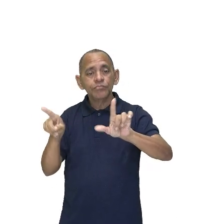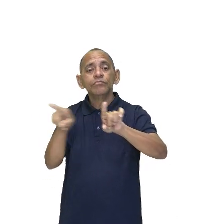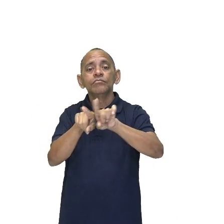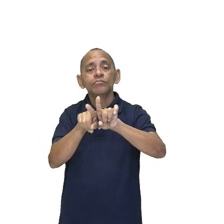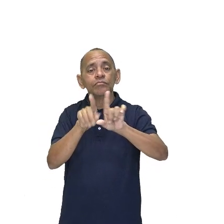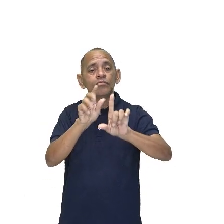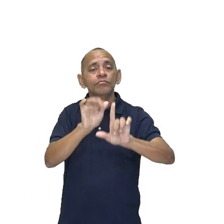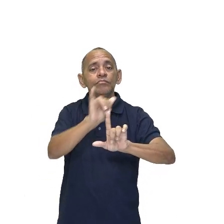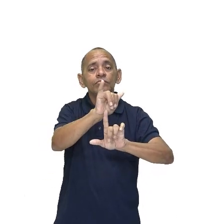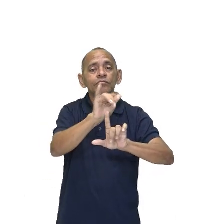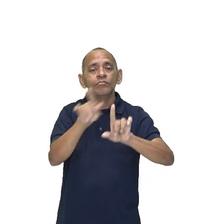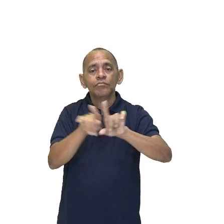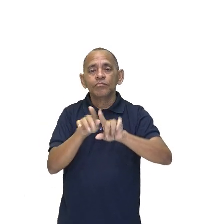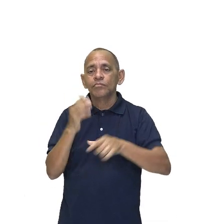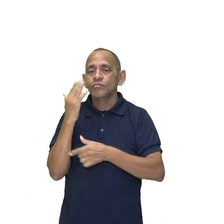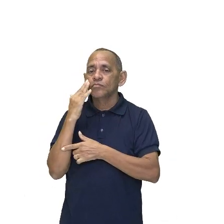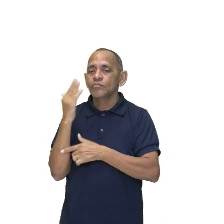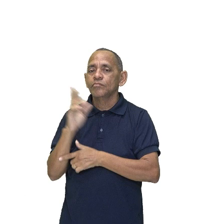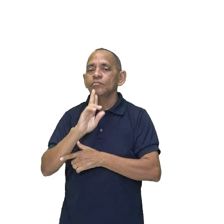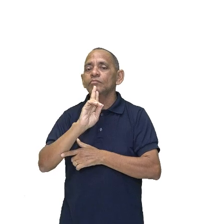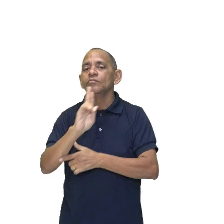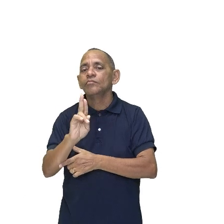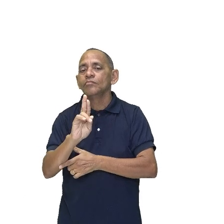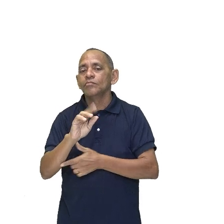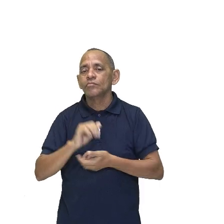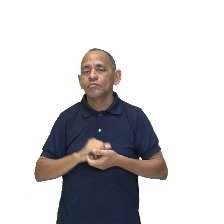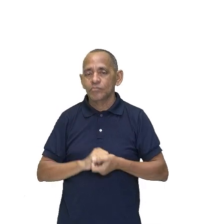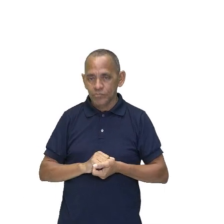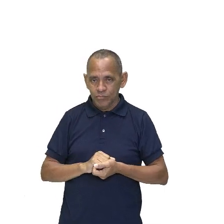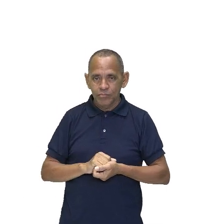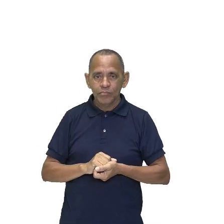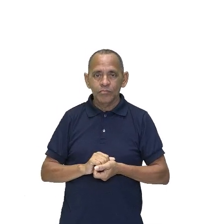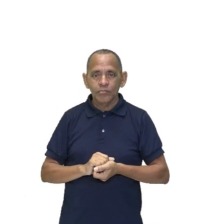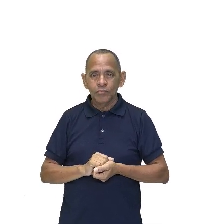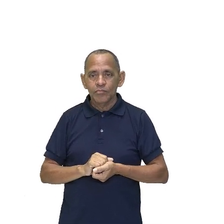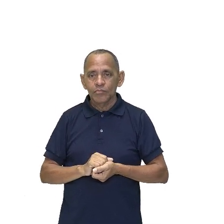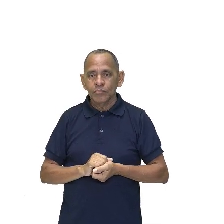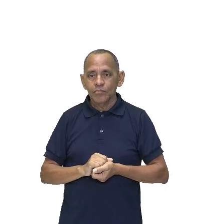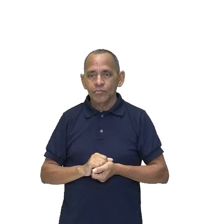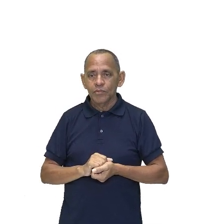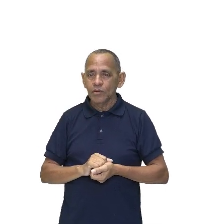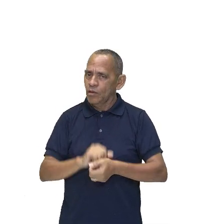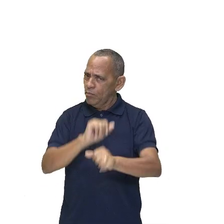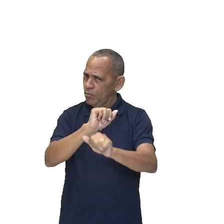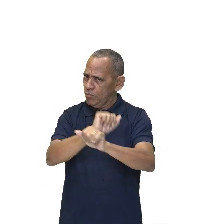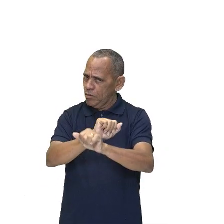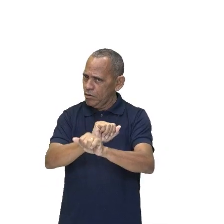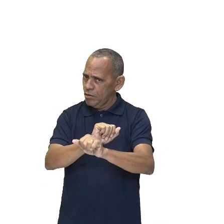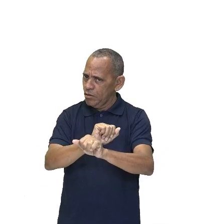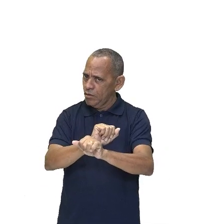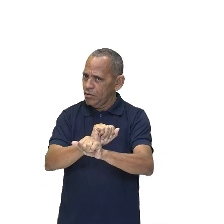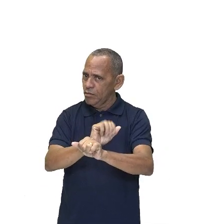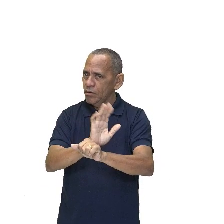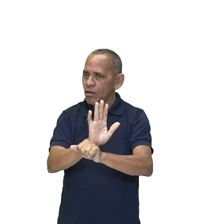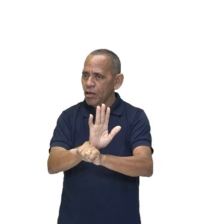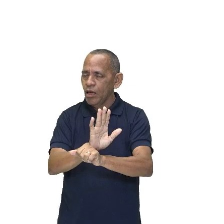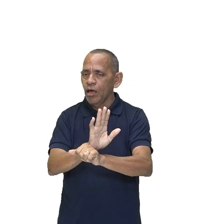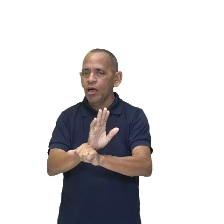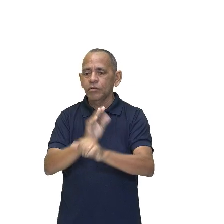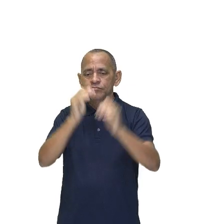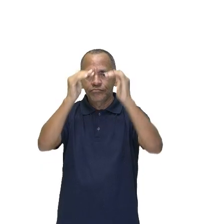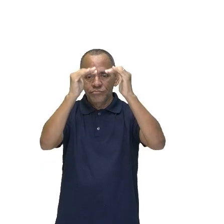o resultado da imagem e nós teremos o par ordenado. Então, uma pausa aí rapidinho, porque nós vamos conferir linha por linha,